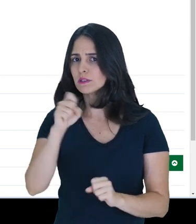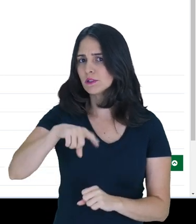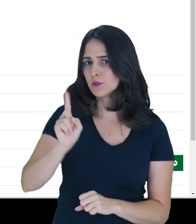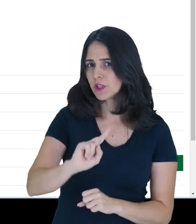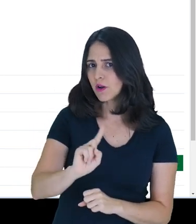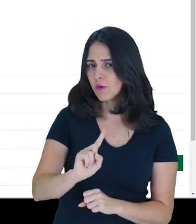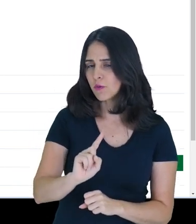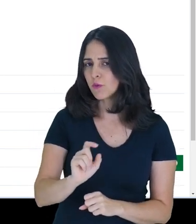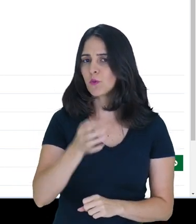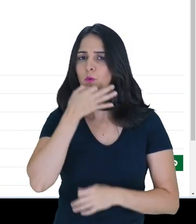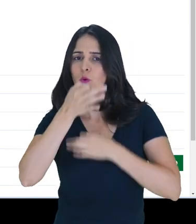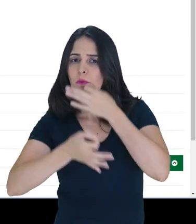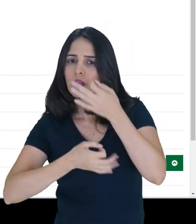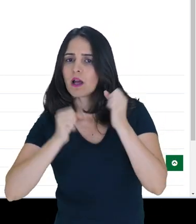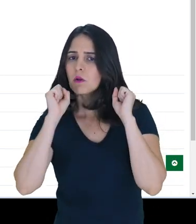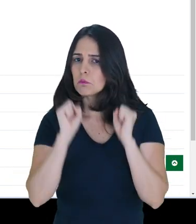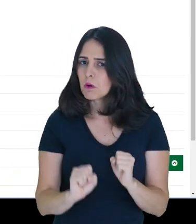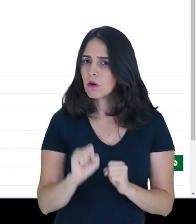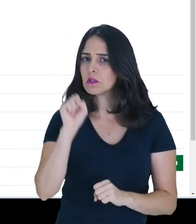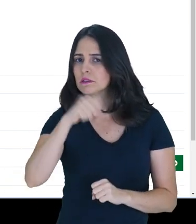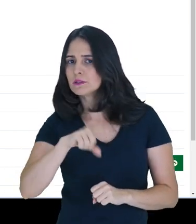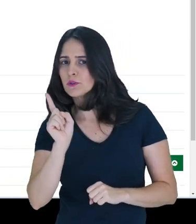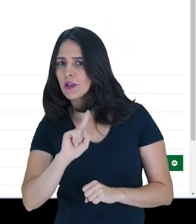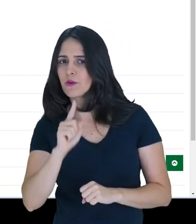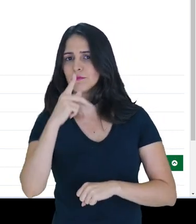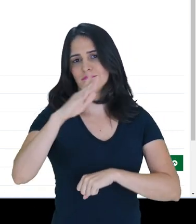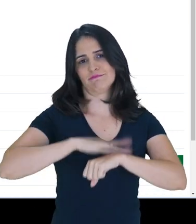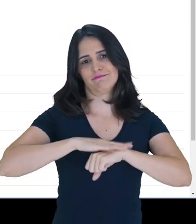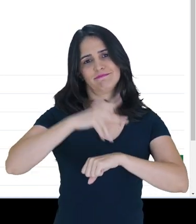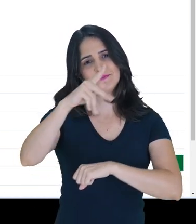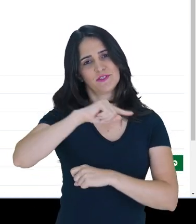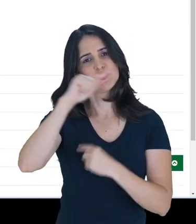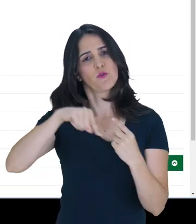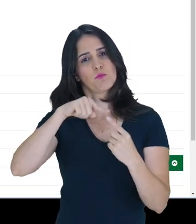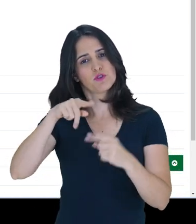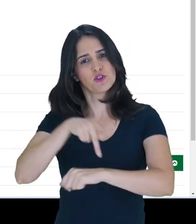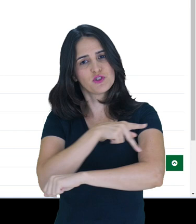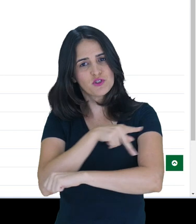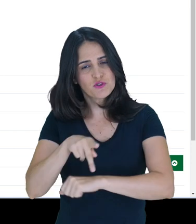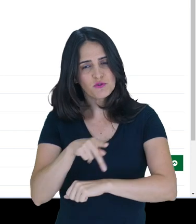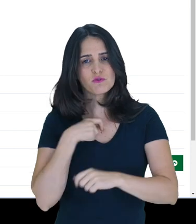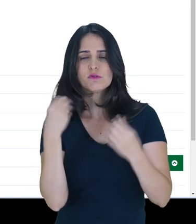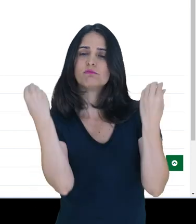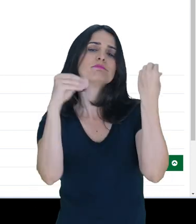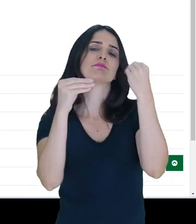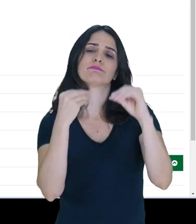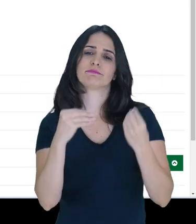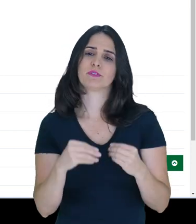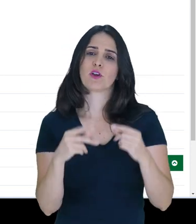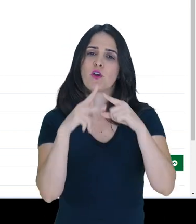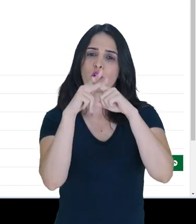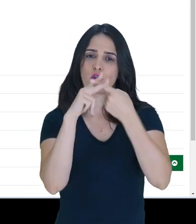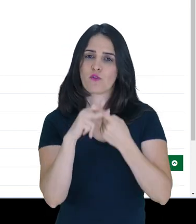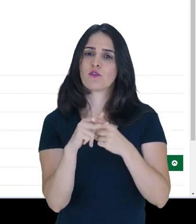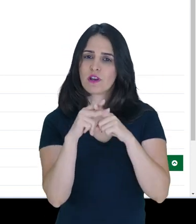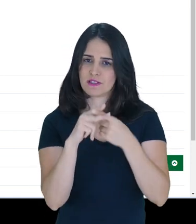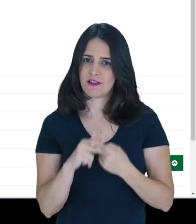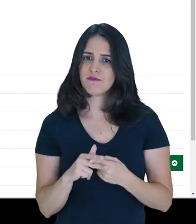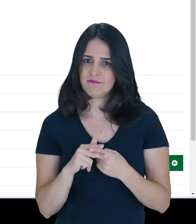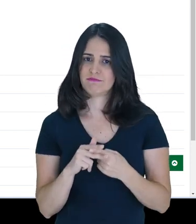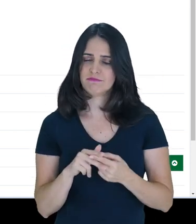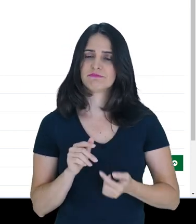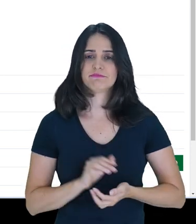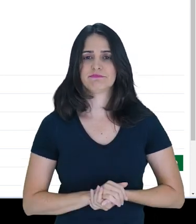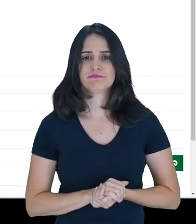permitir comentários então aqui vai depender dos seus objetivos pedagógicos essas configurações de itens